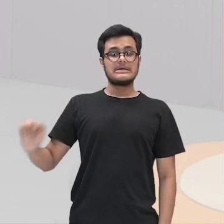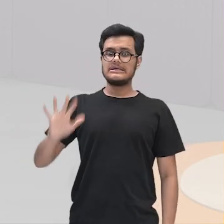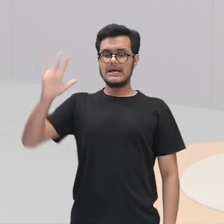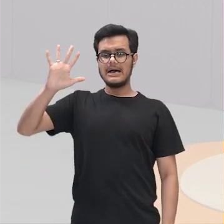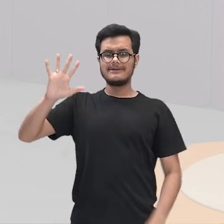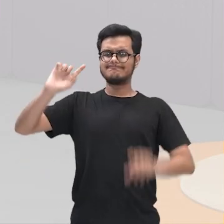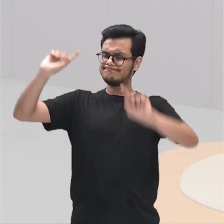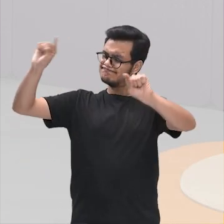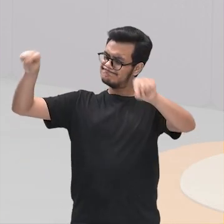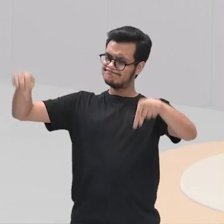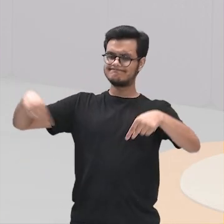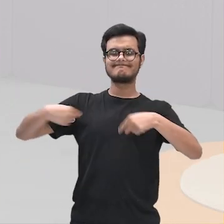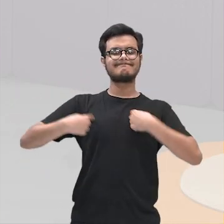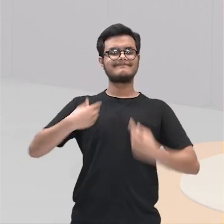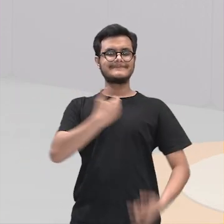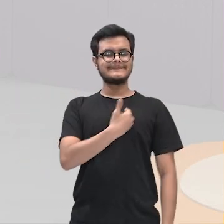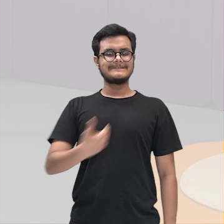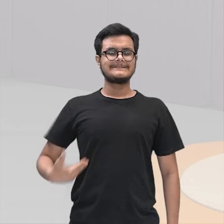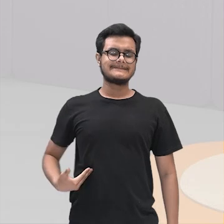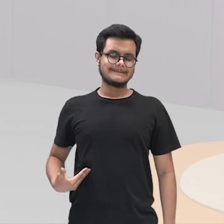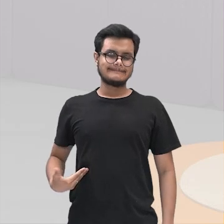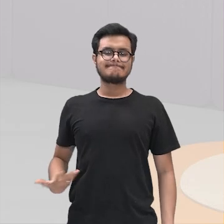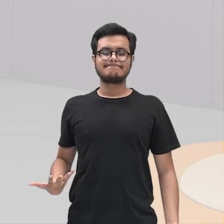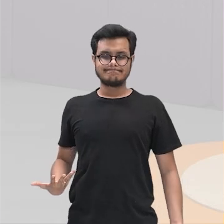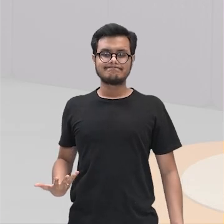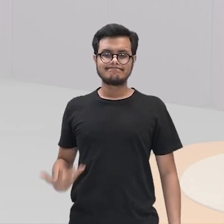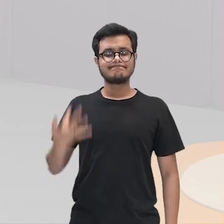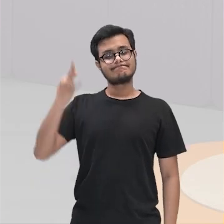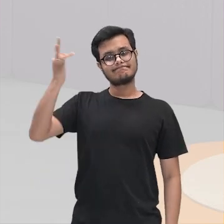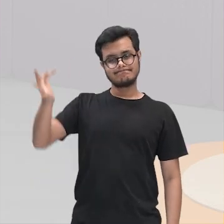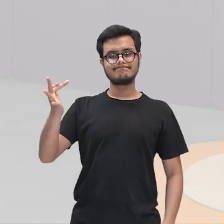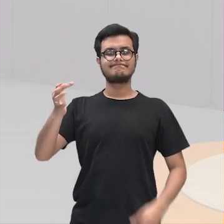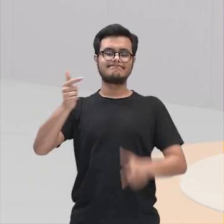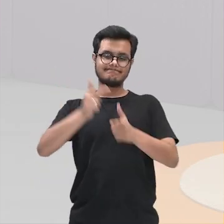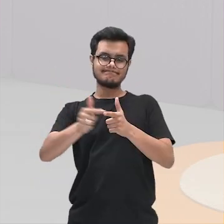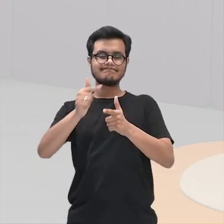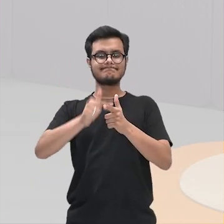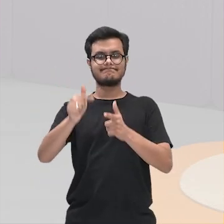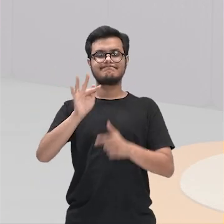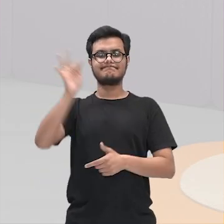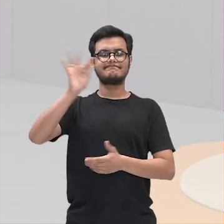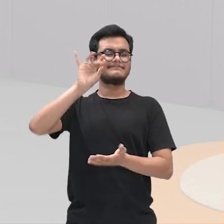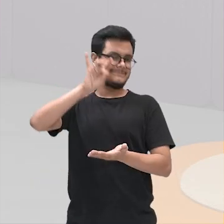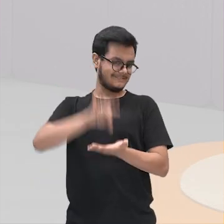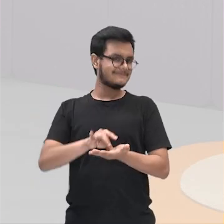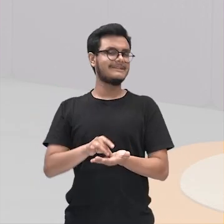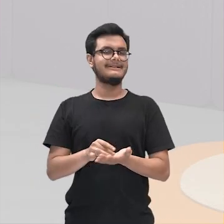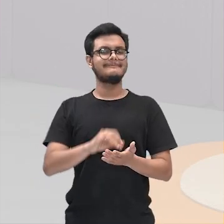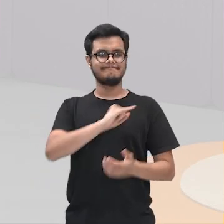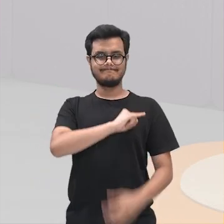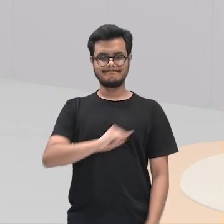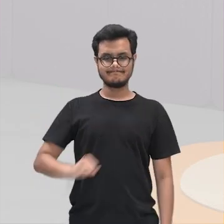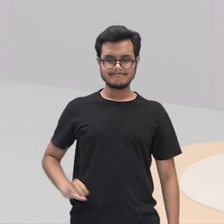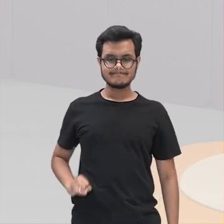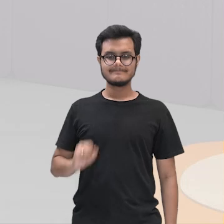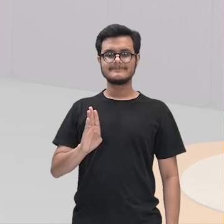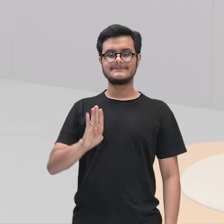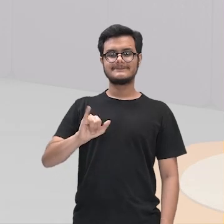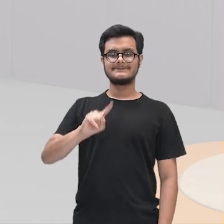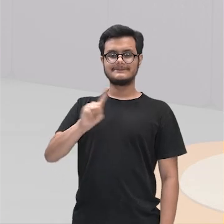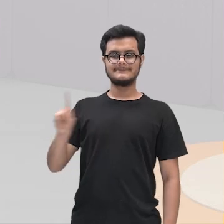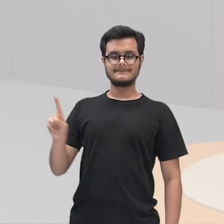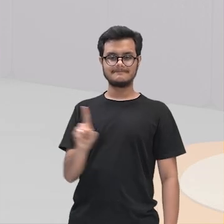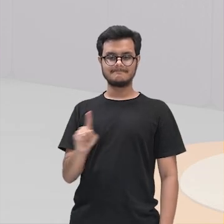acabaram contribuindo para desafios futuros enfrentados pelo Império bizantino. Então a gente tem